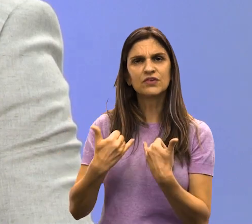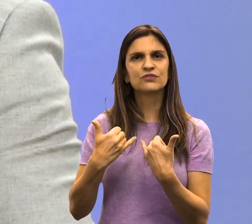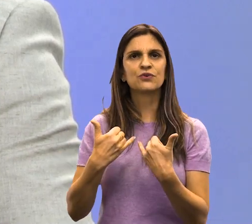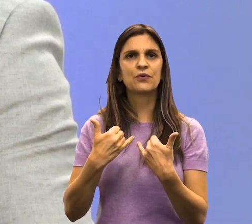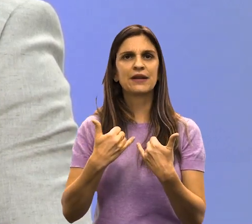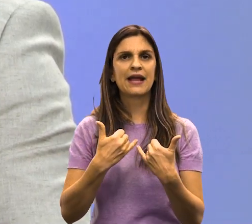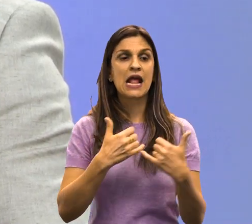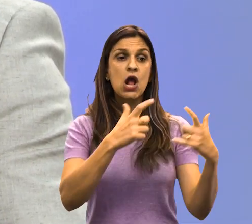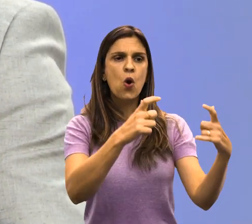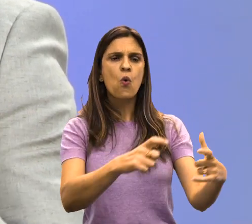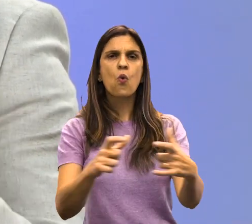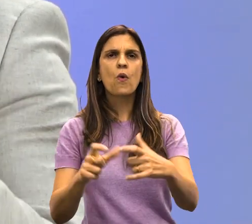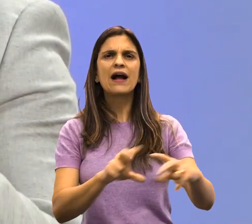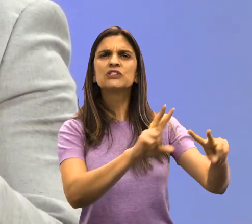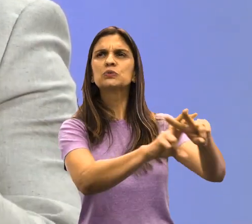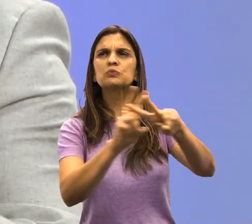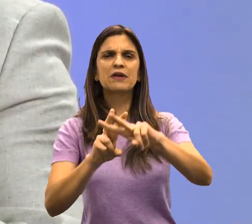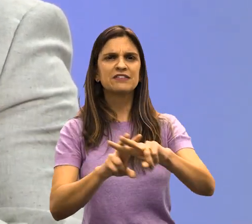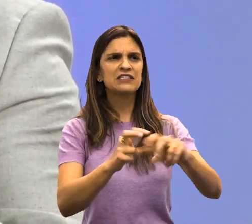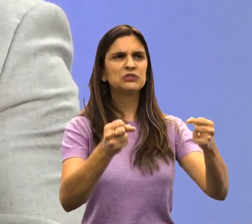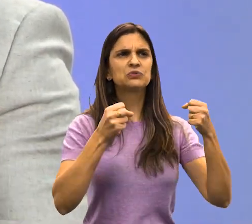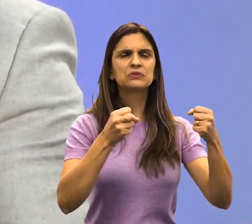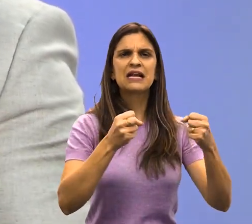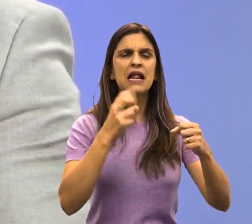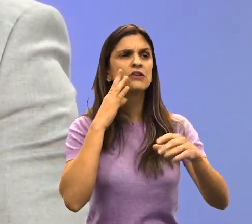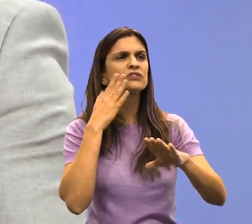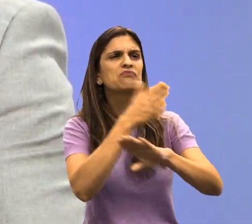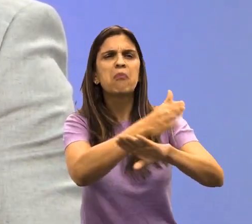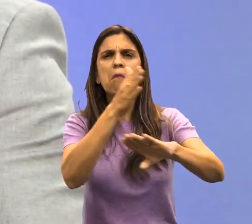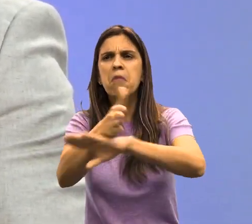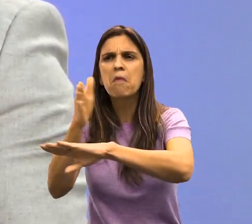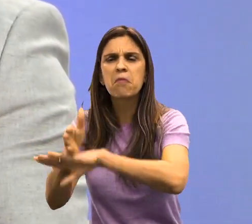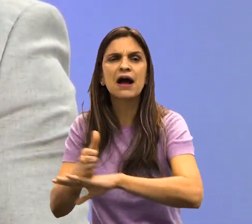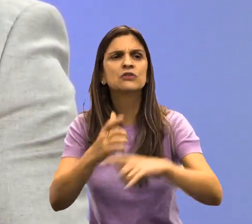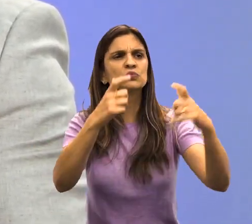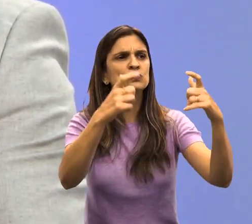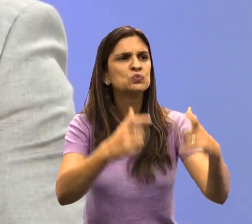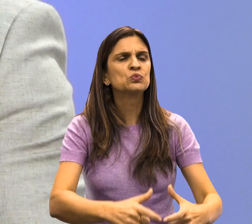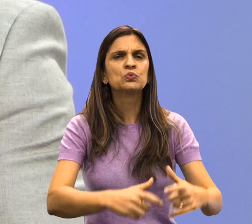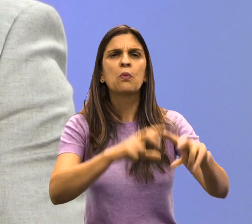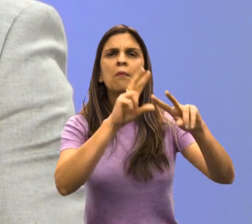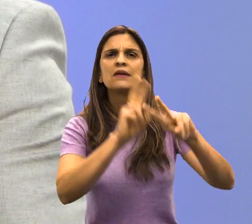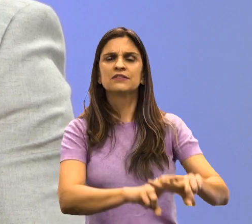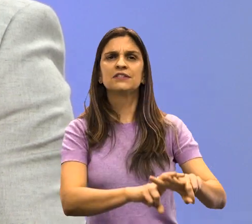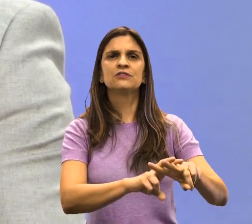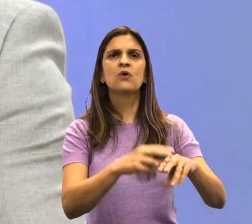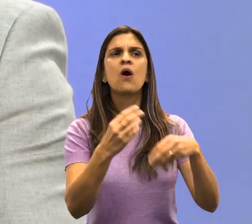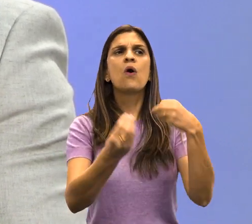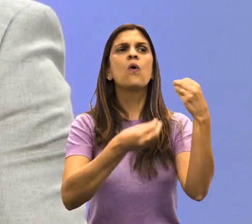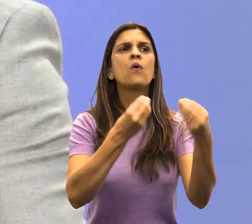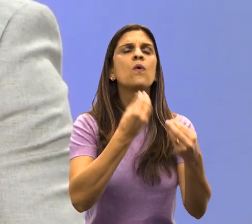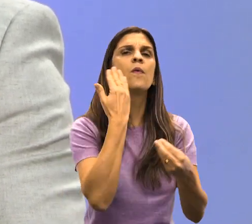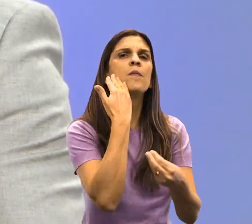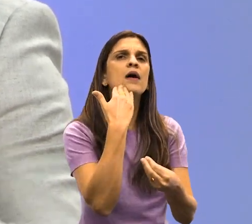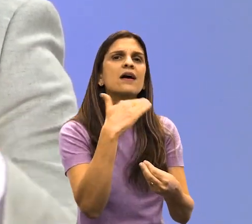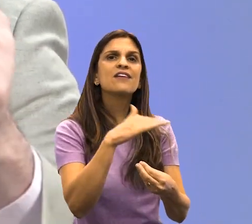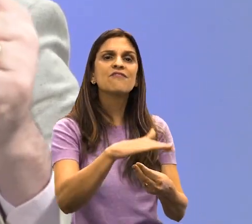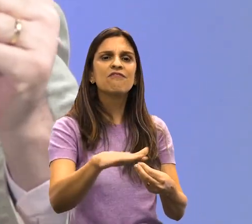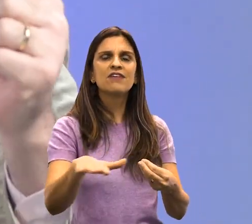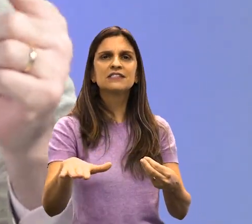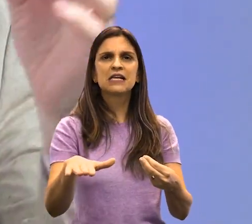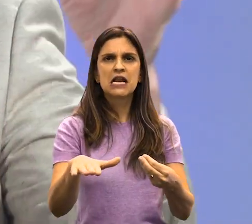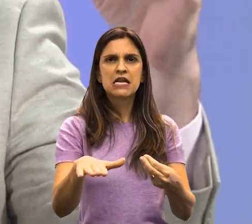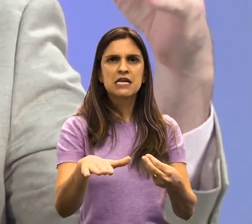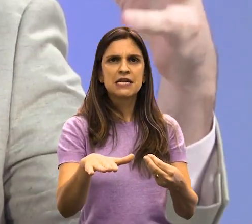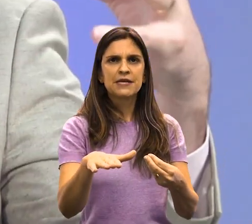presídios. Se você for ao presídio hoje, fazer uma pesquisa, como é que foi a infância, a primeira infância do